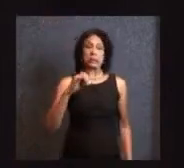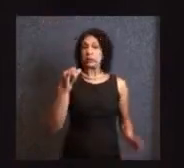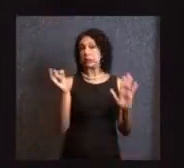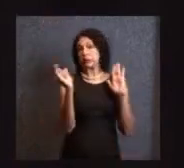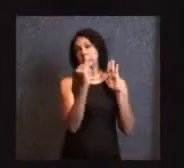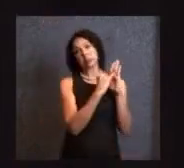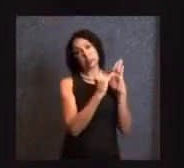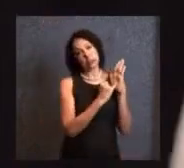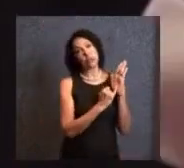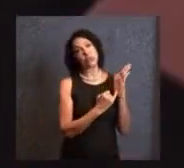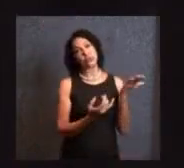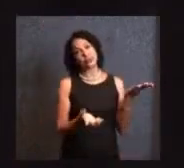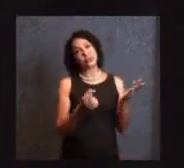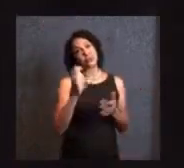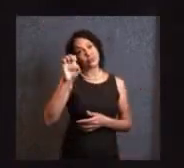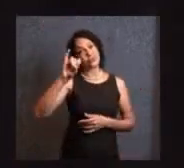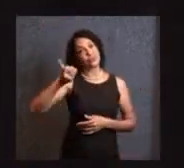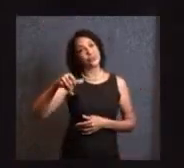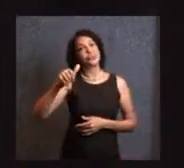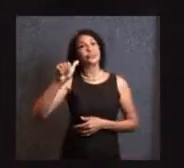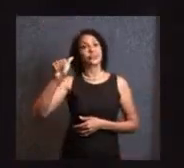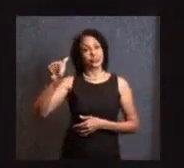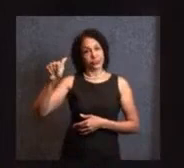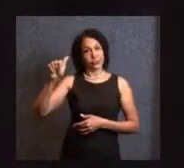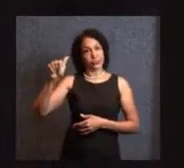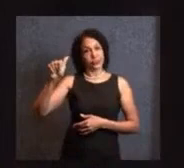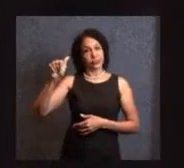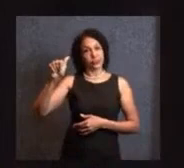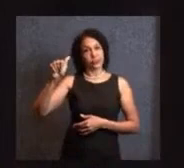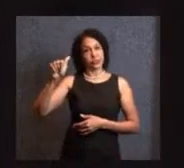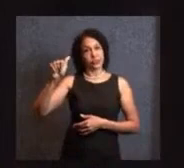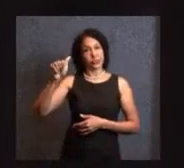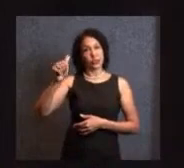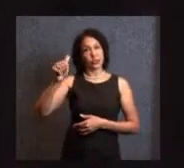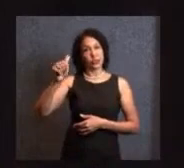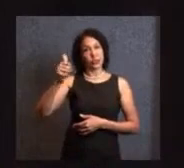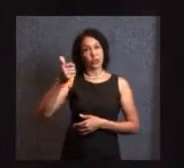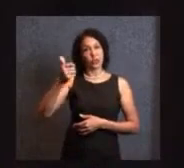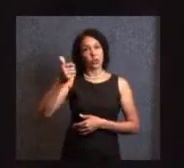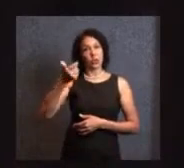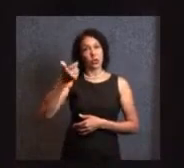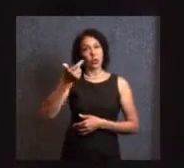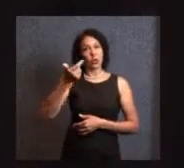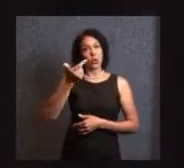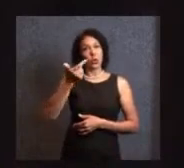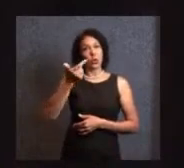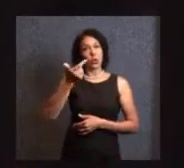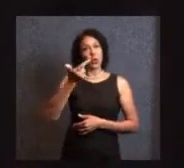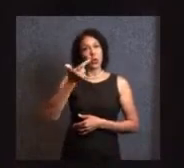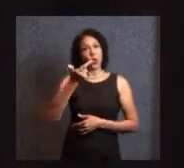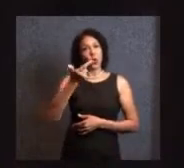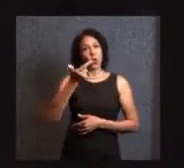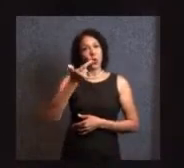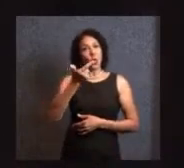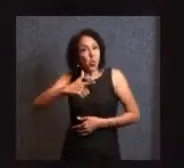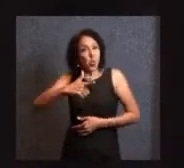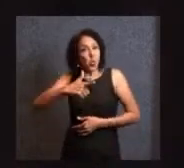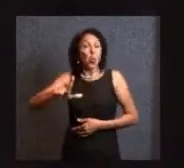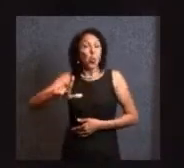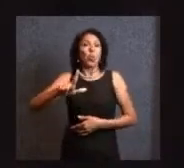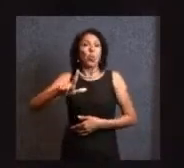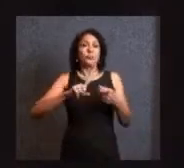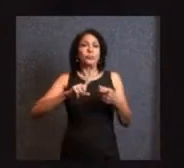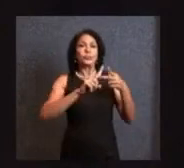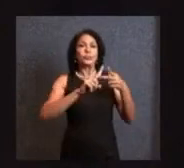matriculado na IJA. Outros aspectos que vale nessa oportunidade aqui colocar, já que Silvia